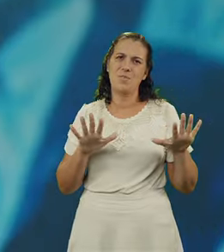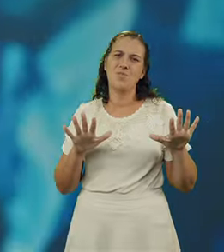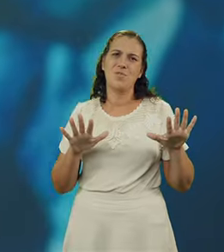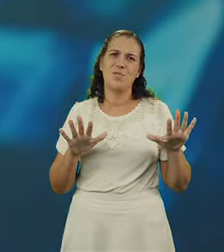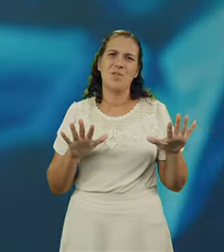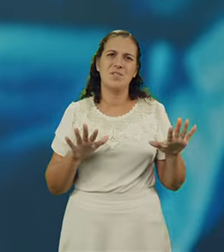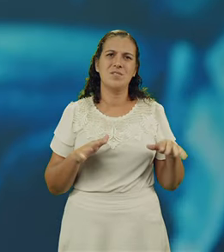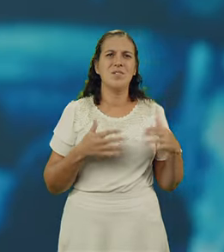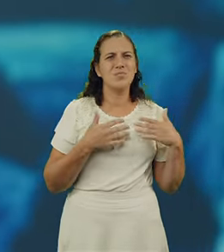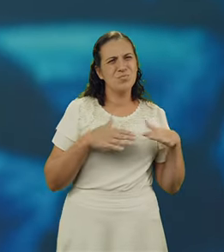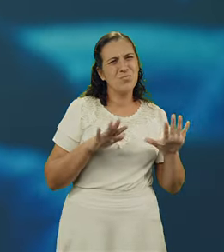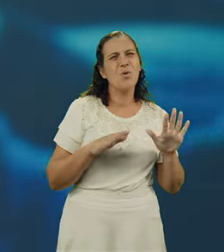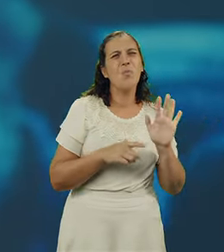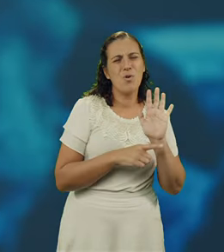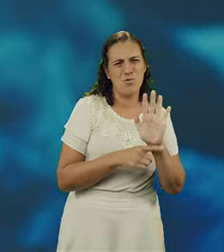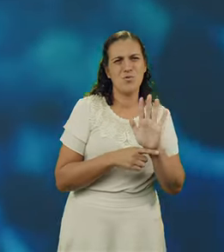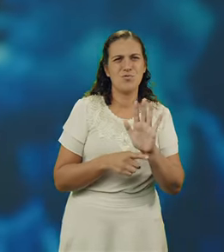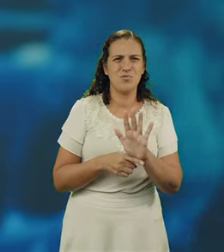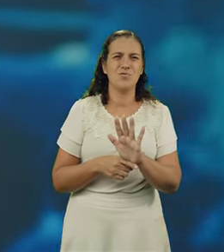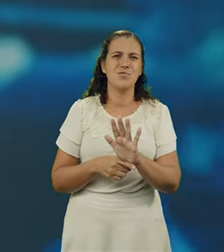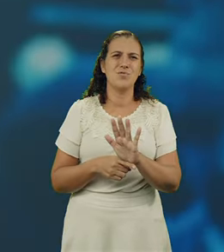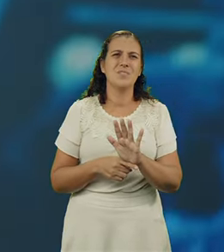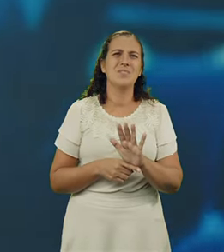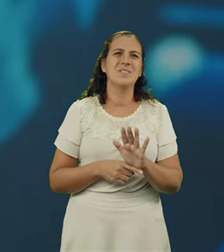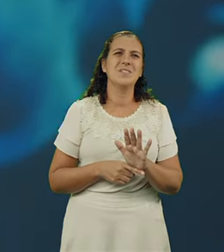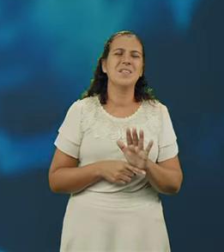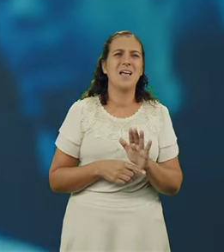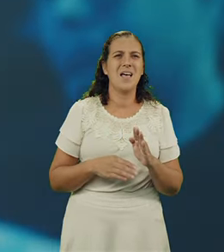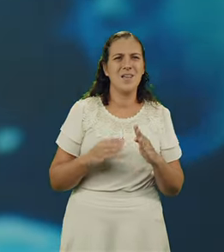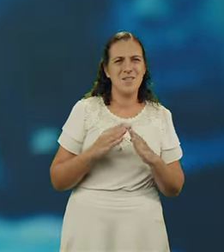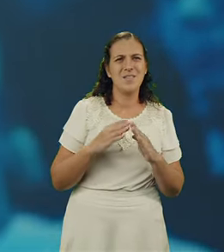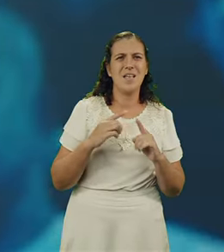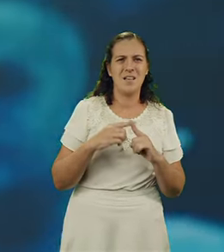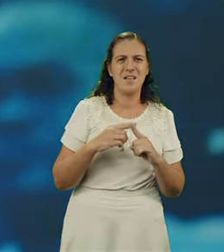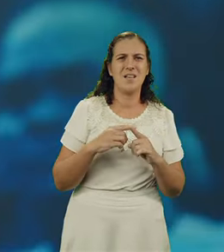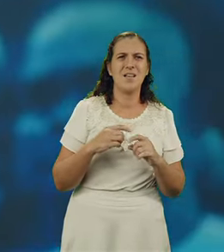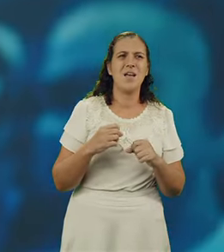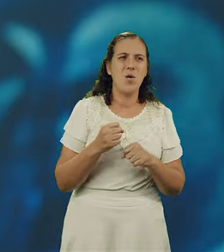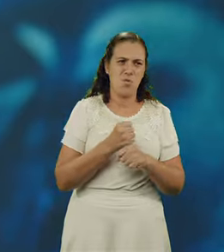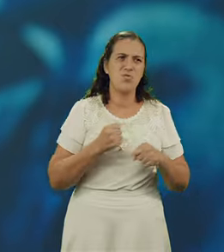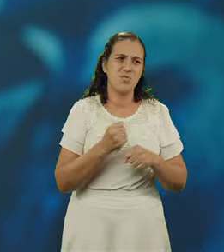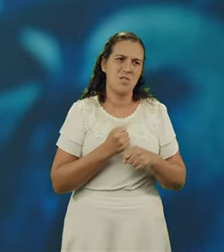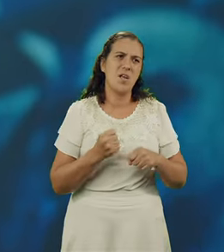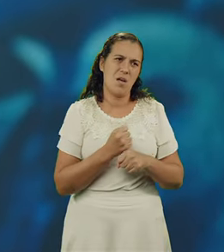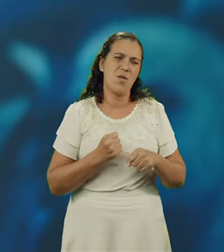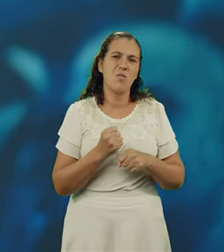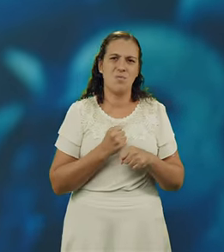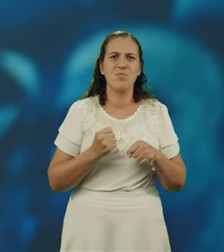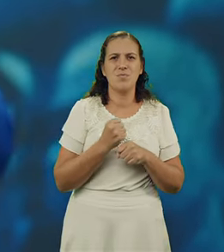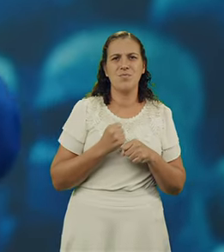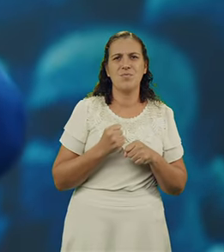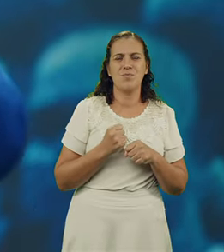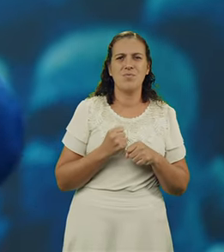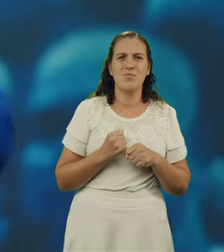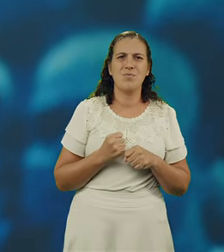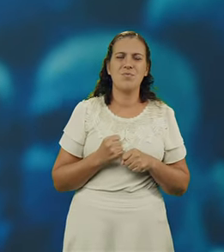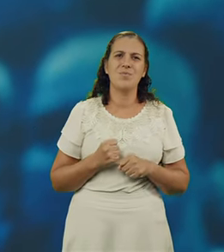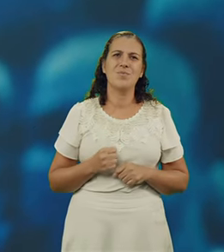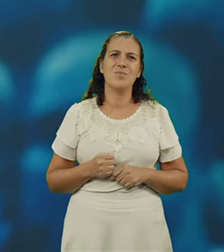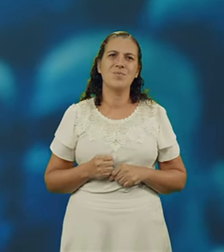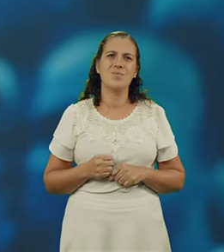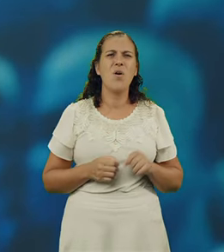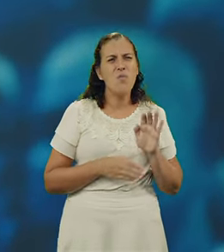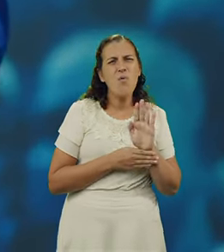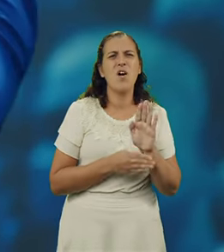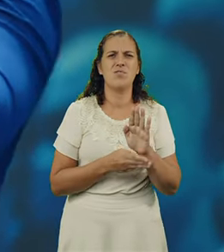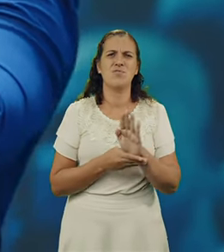coração. Vamos ajudar na reforma. Ajude, faça um propósito com Deus. Aí eu quero ajudar. Uma das cadeiras da igreja sou eu que vou dar. Quanto é a igreja, irmão? 300,